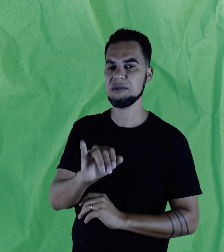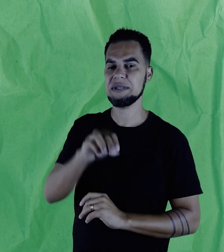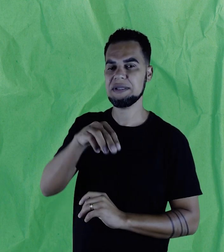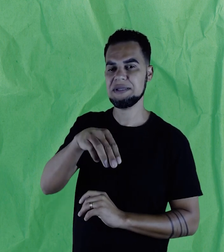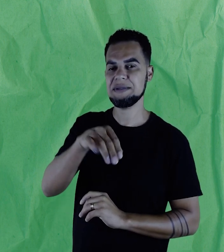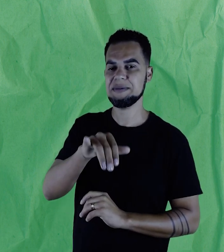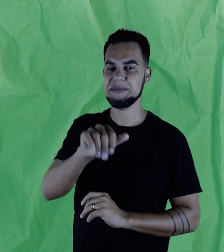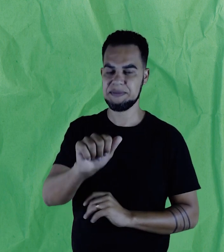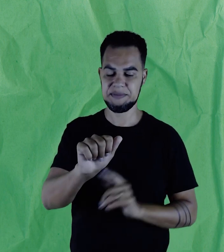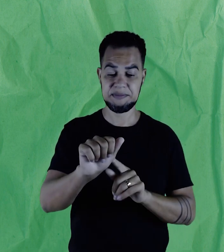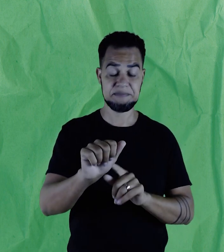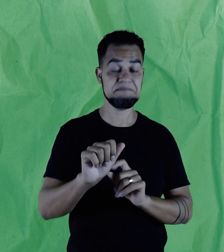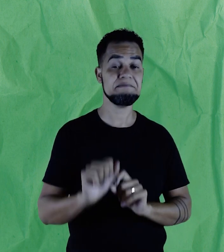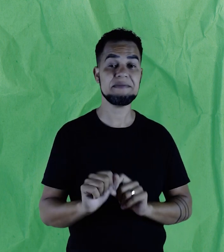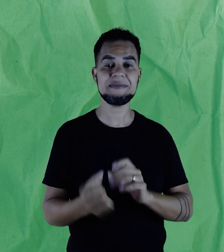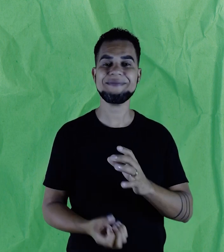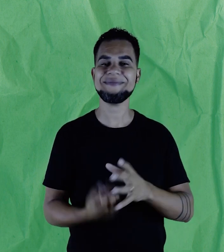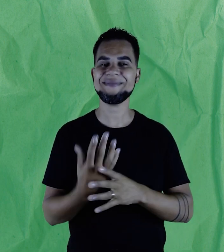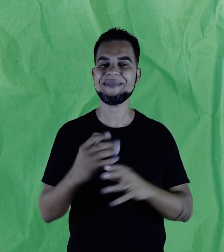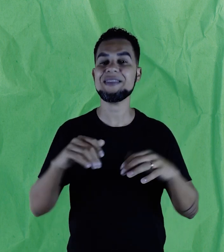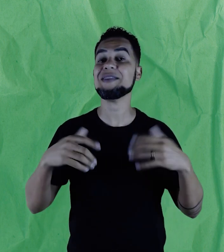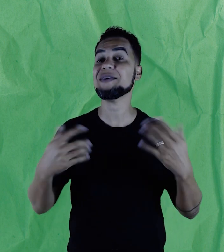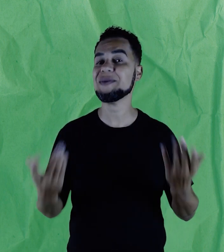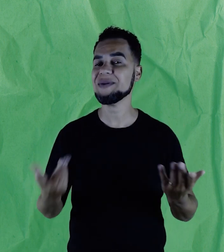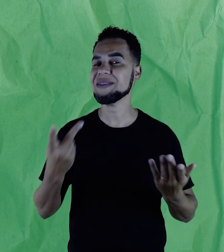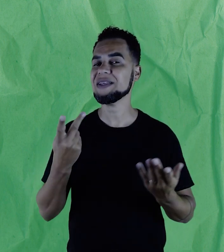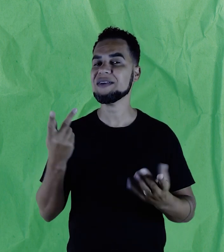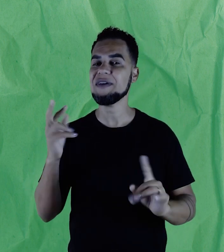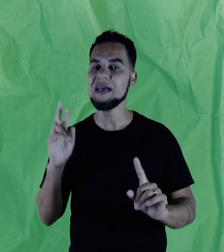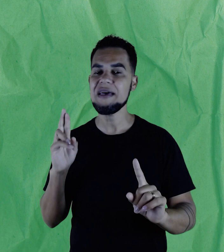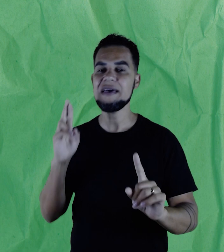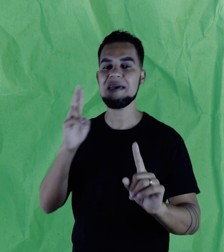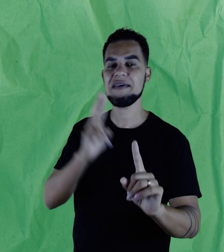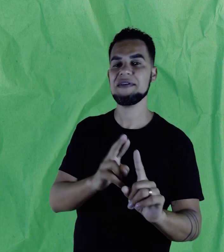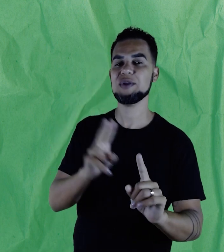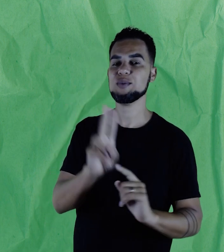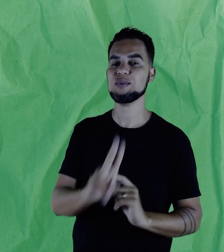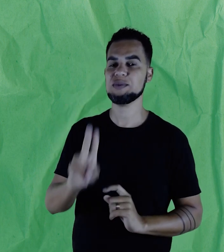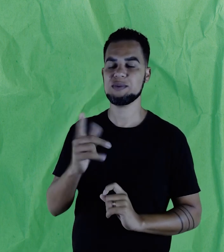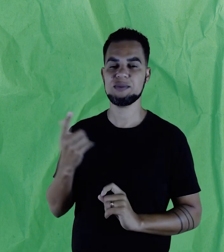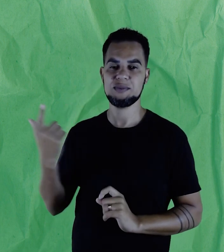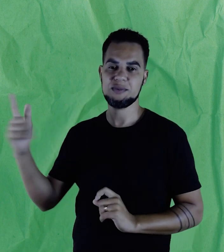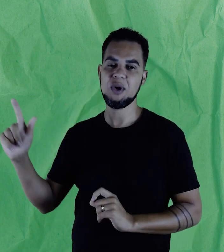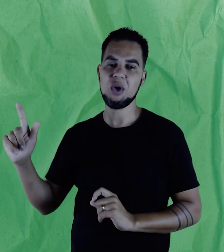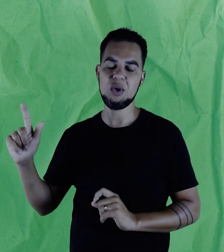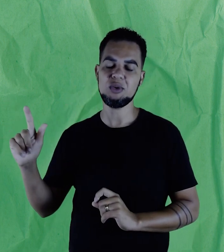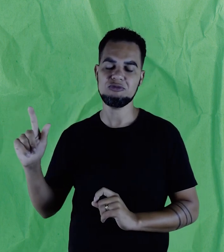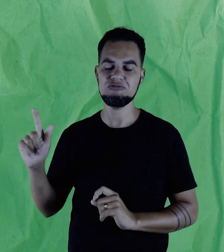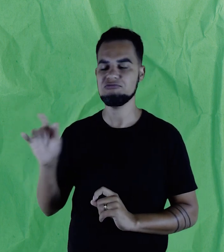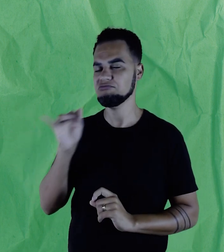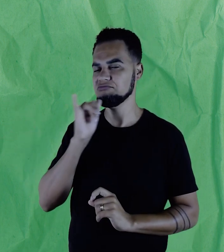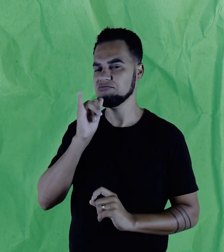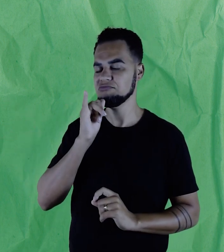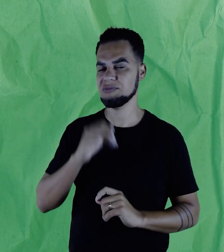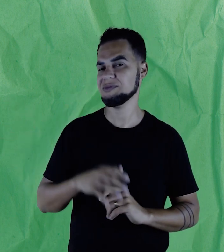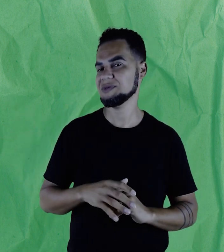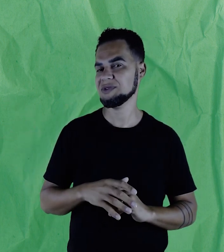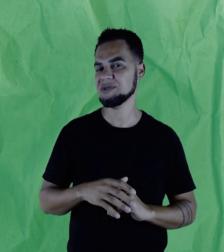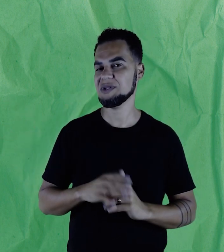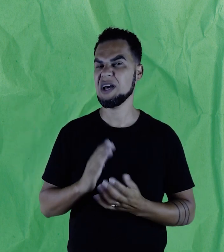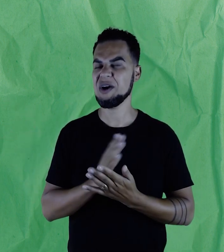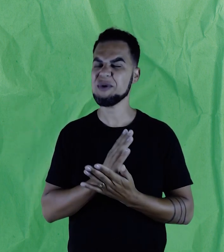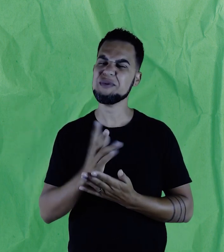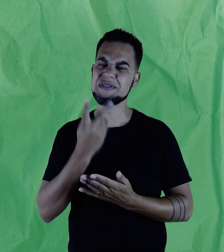aparece geralmente quando a gente faz referência a algo através de um outro elemento, tá? Há quem diga que a metonímia ela é oriunda